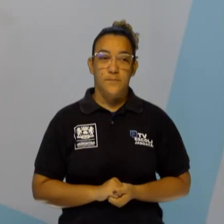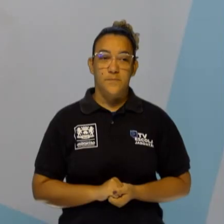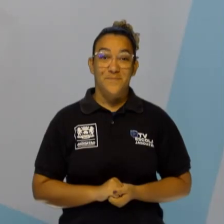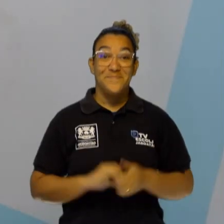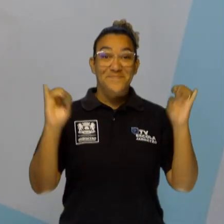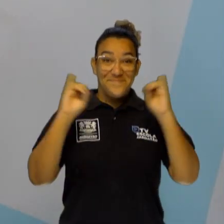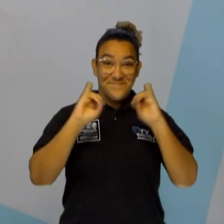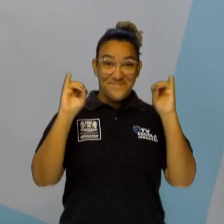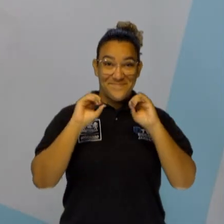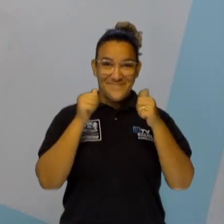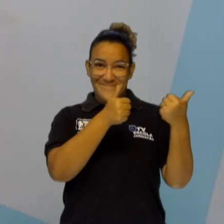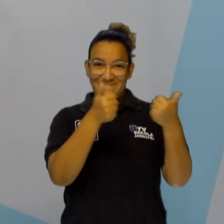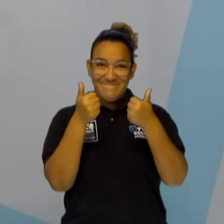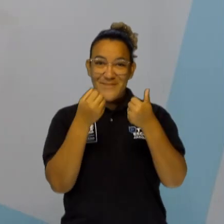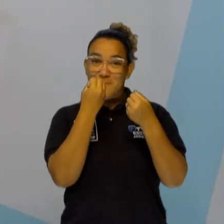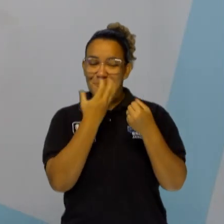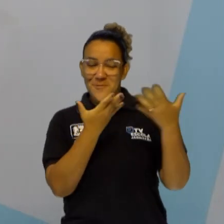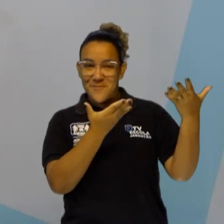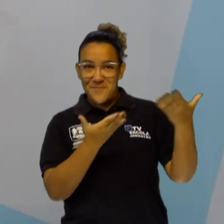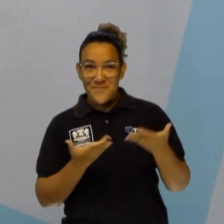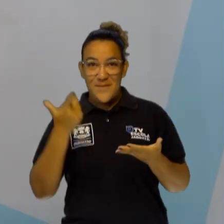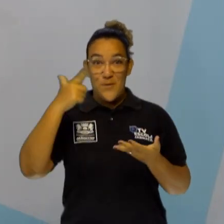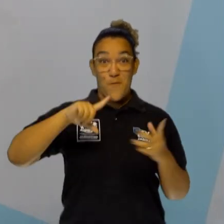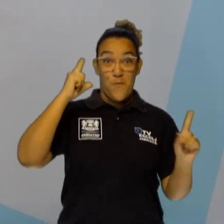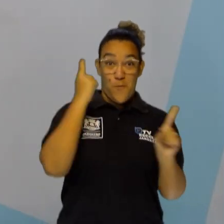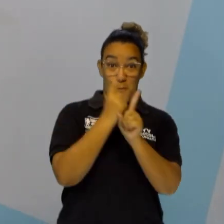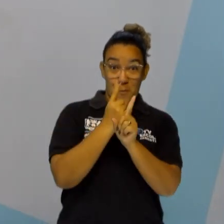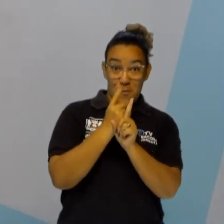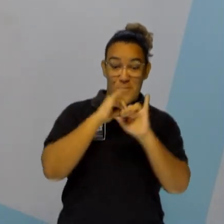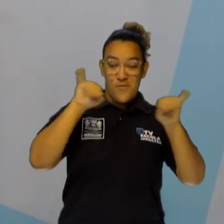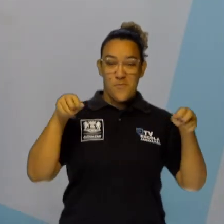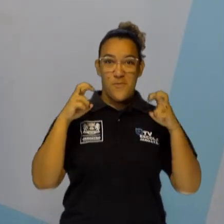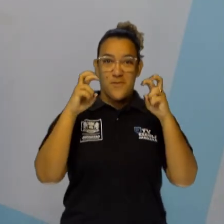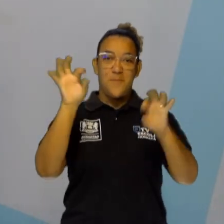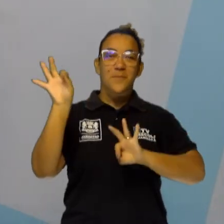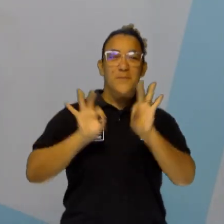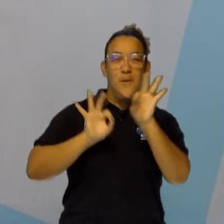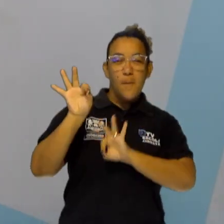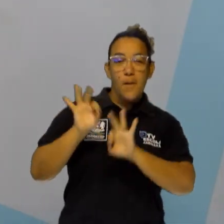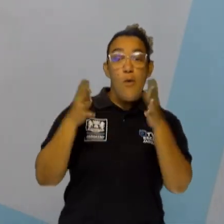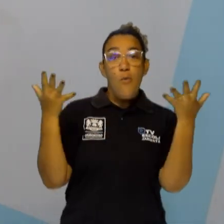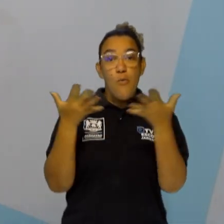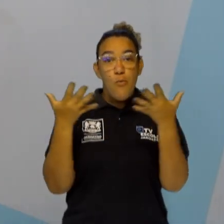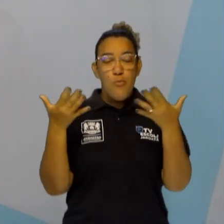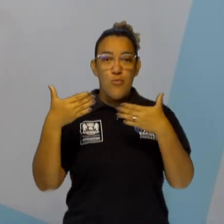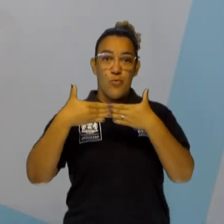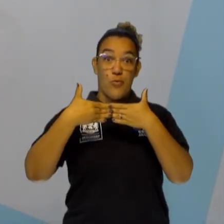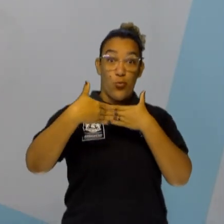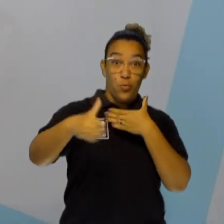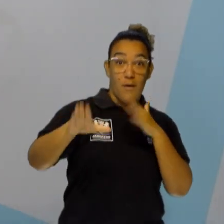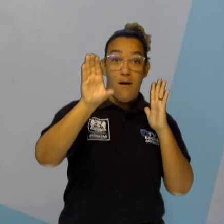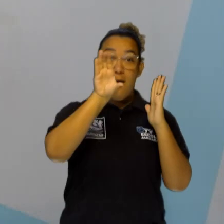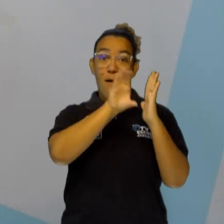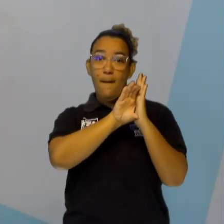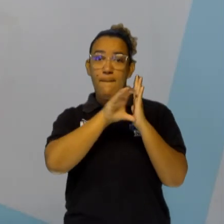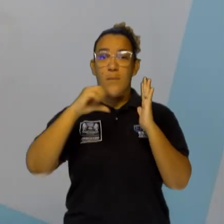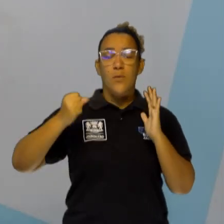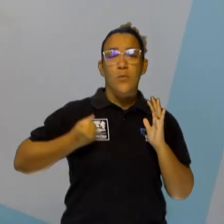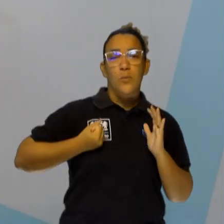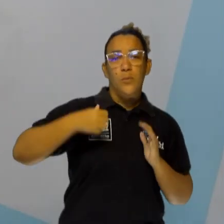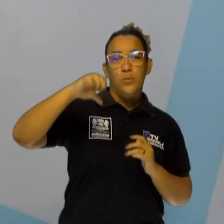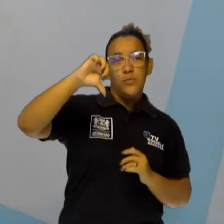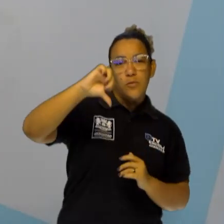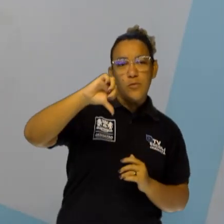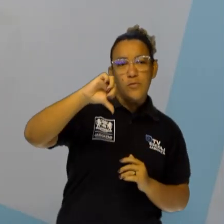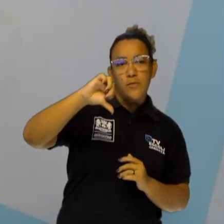Olá, feras! Sejam bem-vindos a mais um encontro do Jabotão Prepara. Hoje a gente vai continuar aí com o capítulo 9, só que dessa vez agora vamos trabalhar a